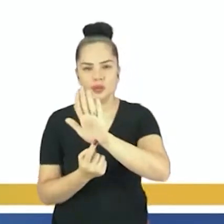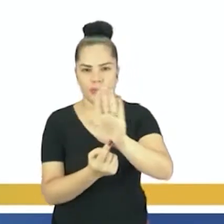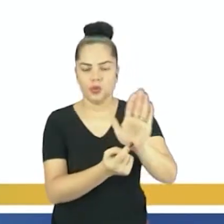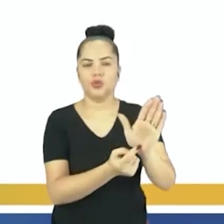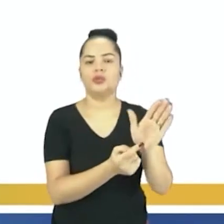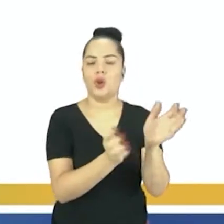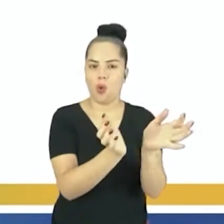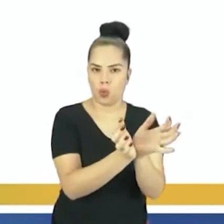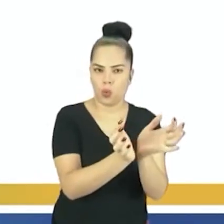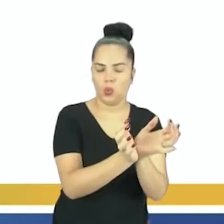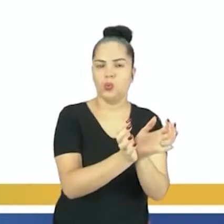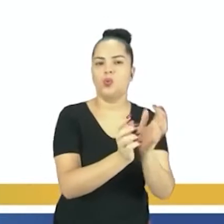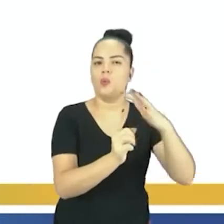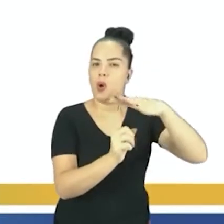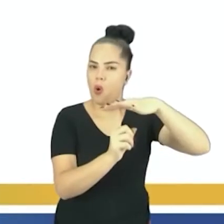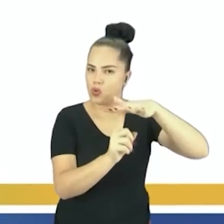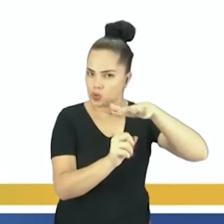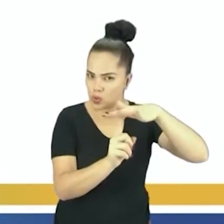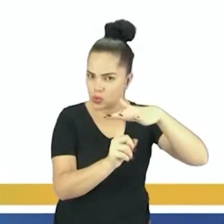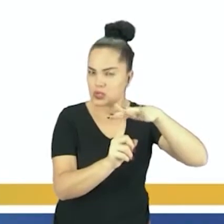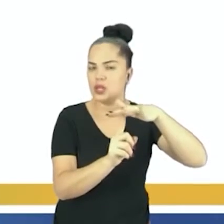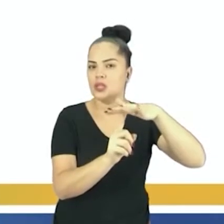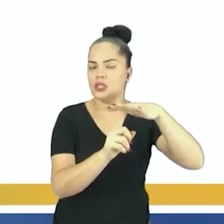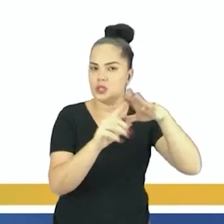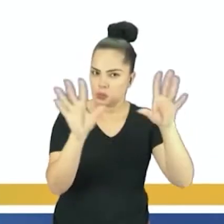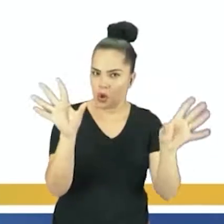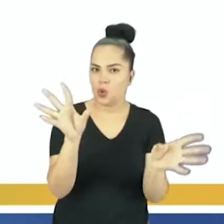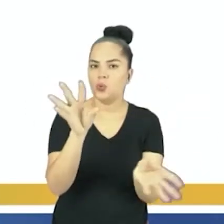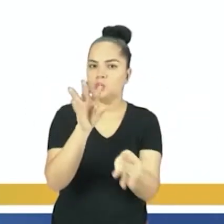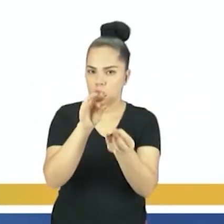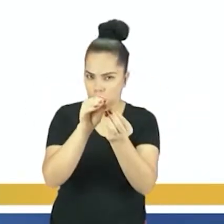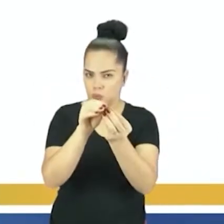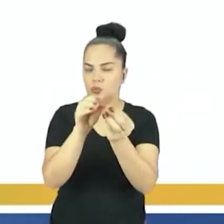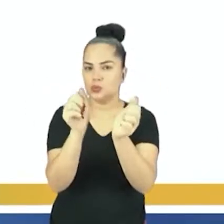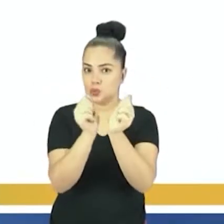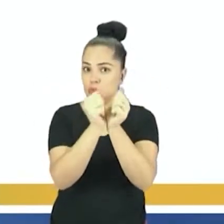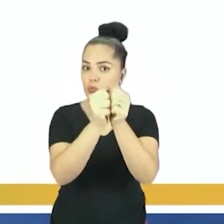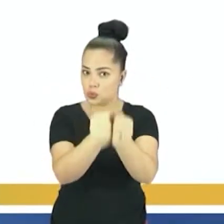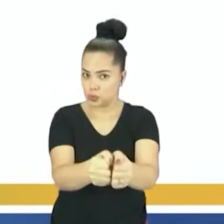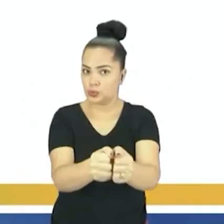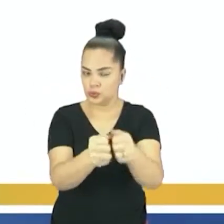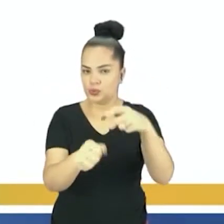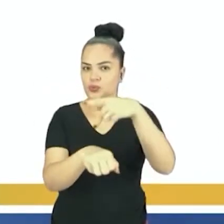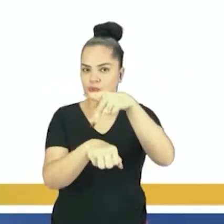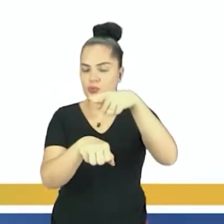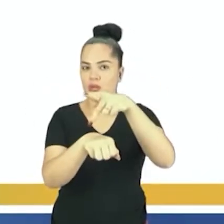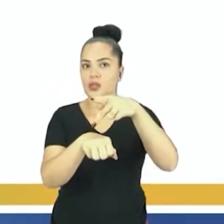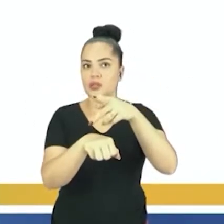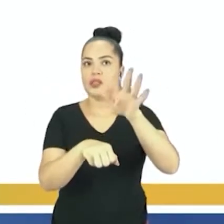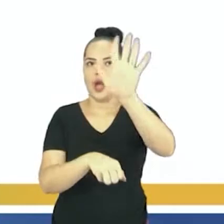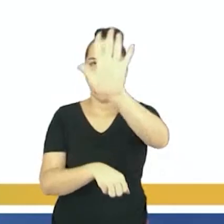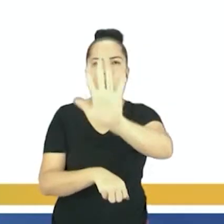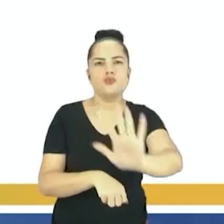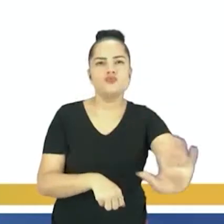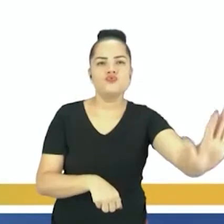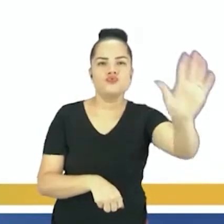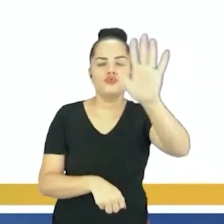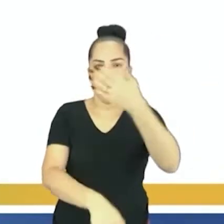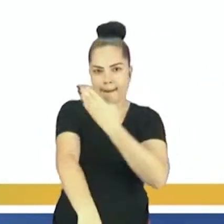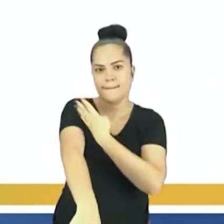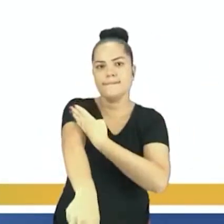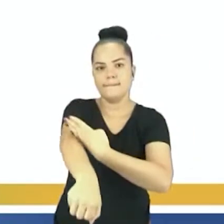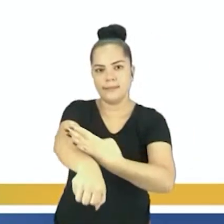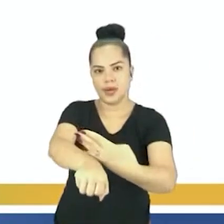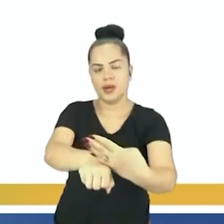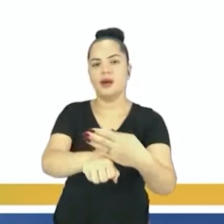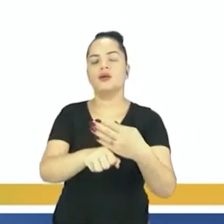socialistas ou que eram aliados. Então, toda essa parte branca do mapa representa os países capitalistas